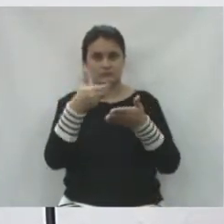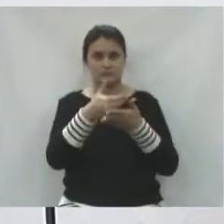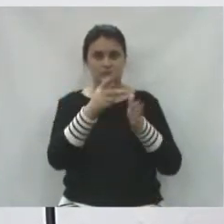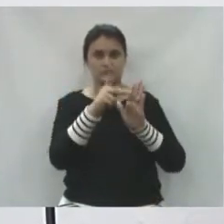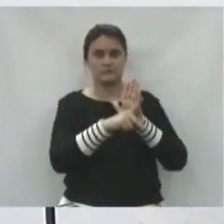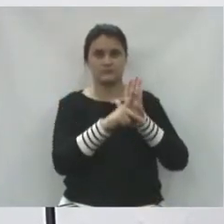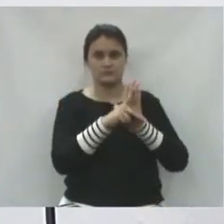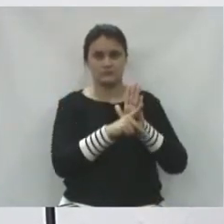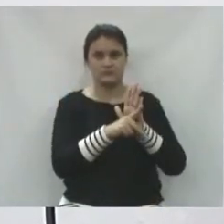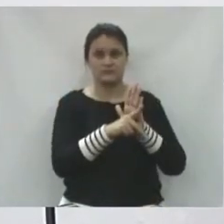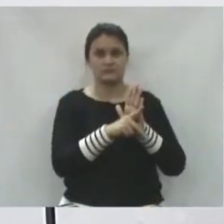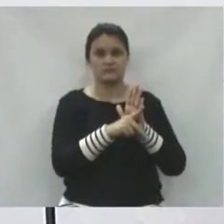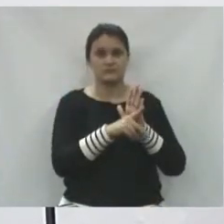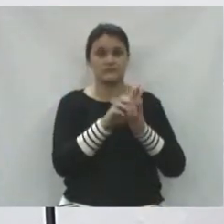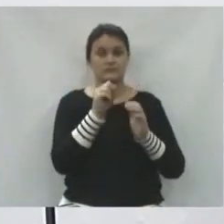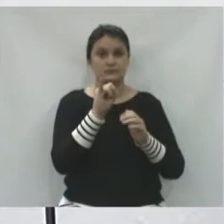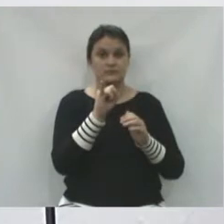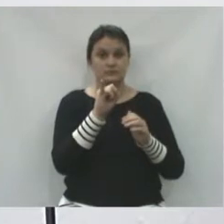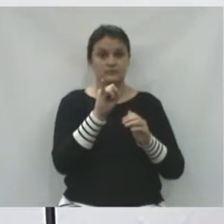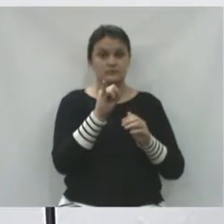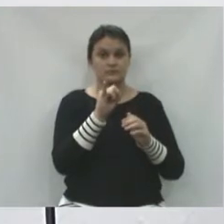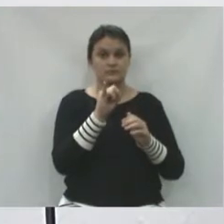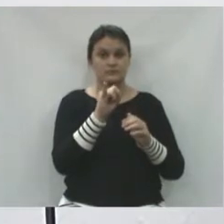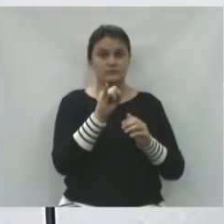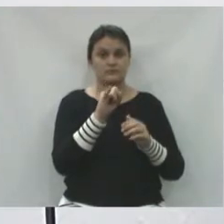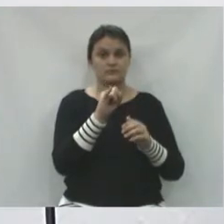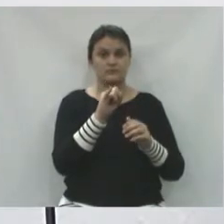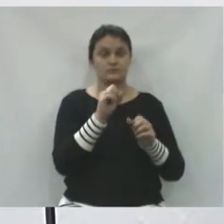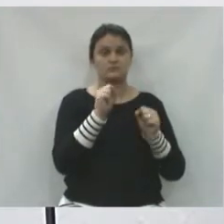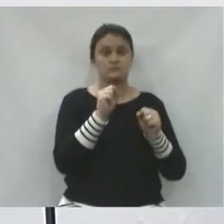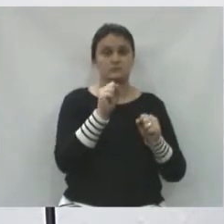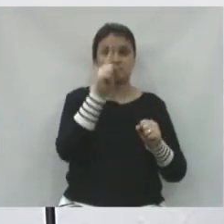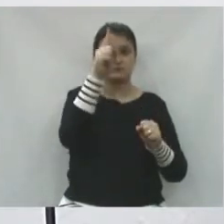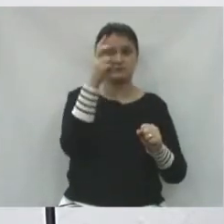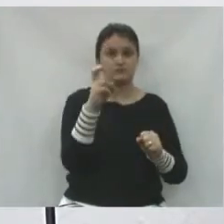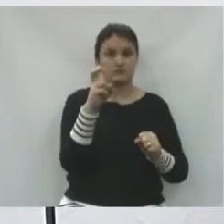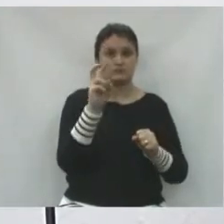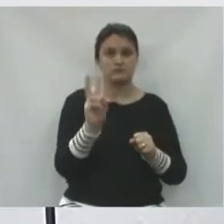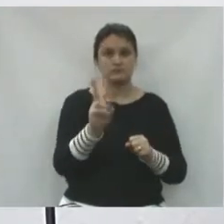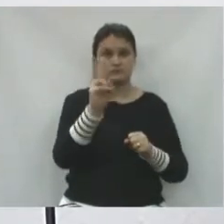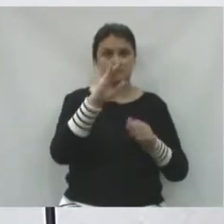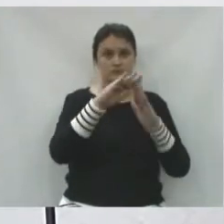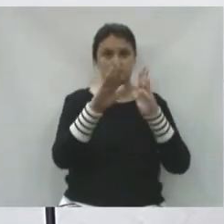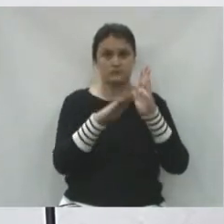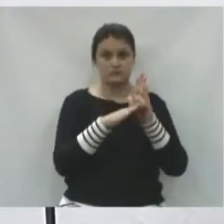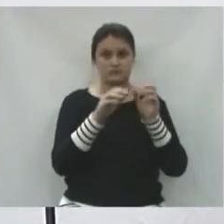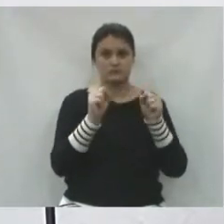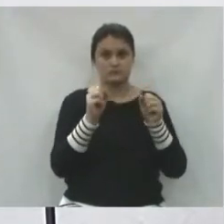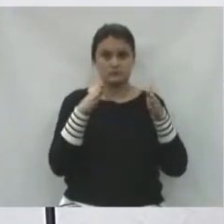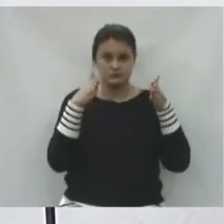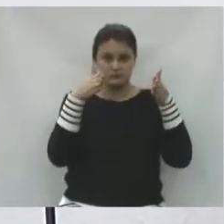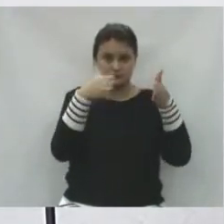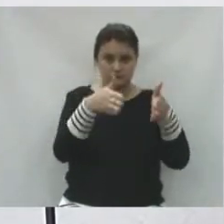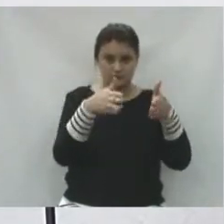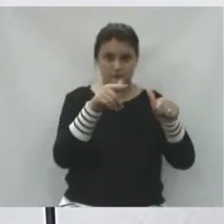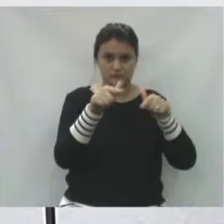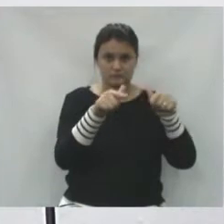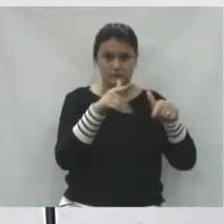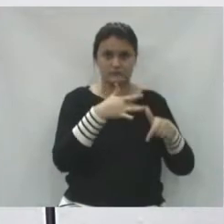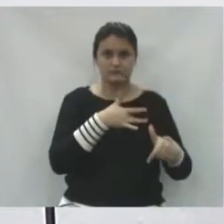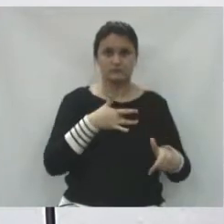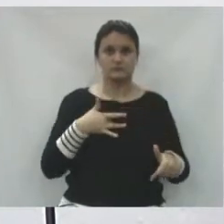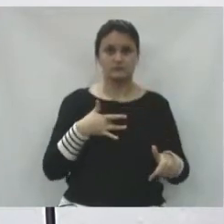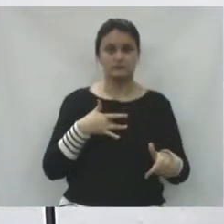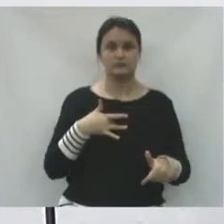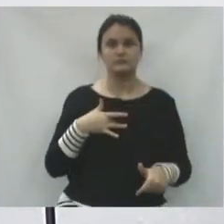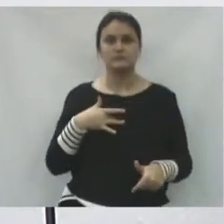prevista no projeto. Sendo que, no mínimo, 1/5 do valor total aprovado será destinado a ações de serviços de